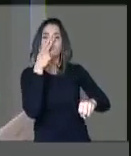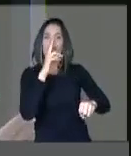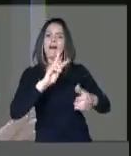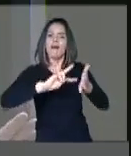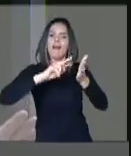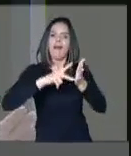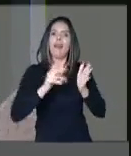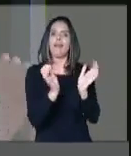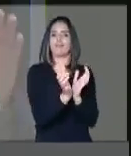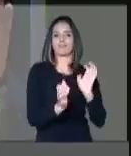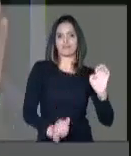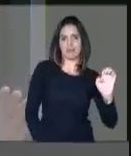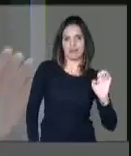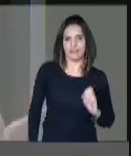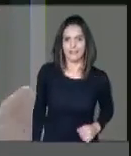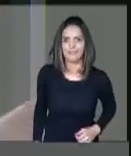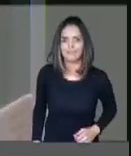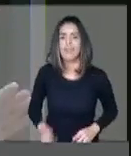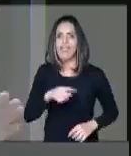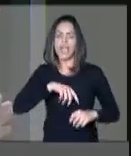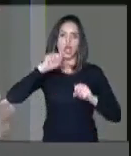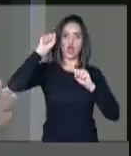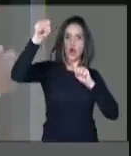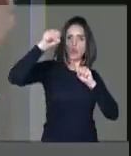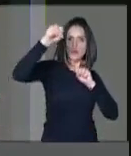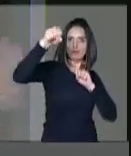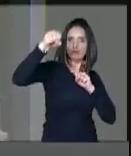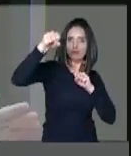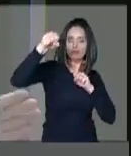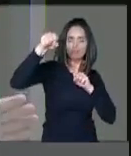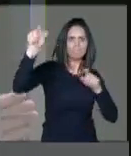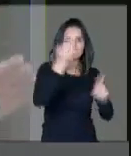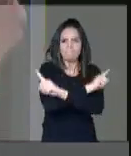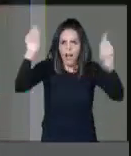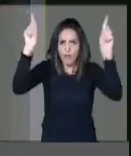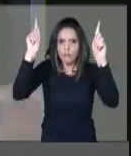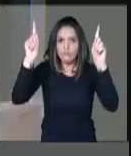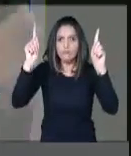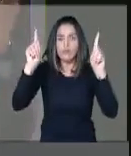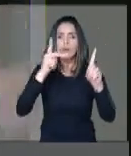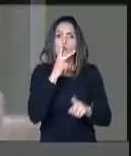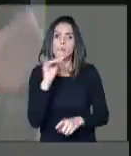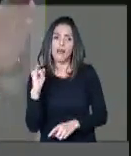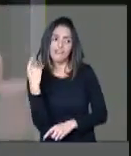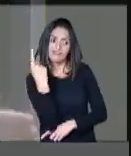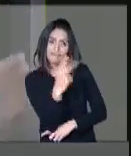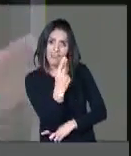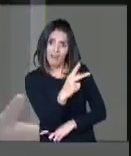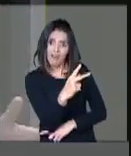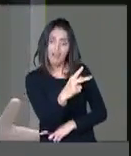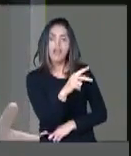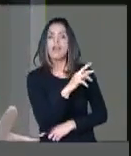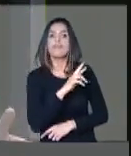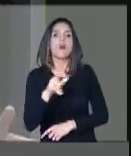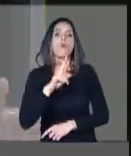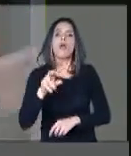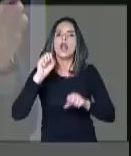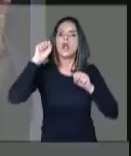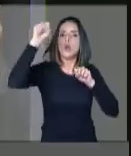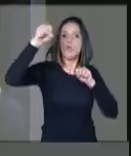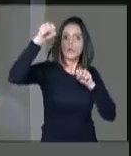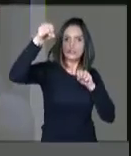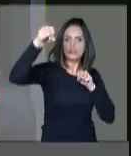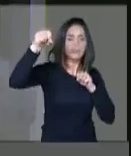é ser de esquerda, é ser comunista. Não! O pai de Michelle Bachelet não era um